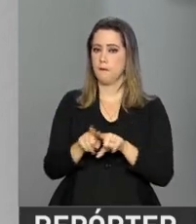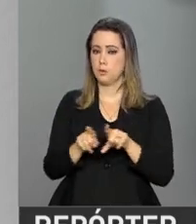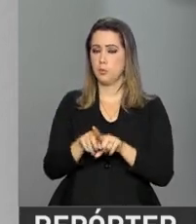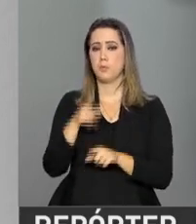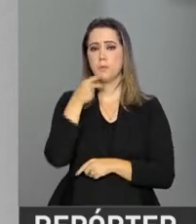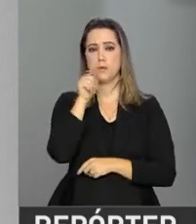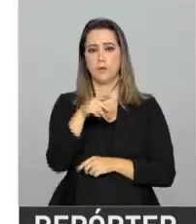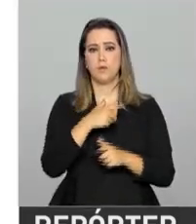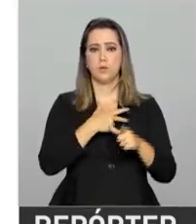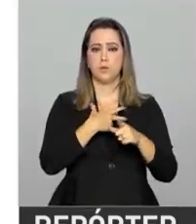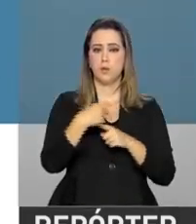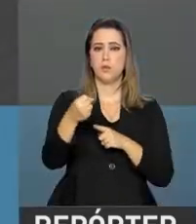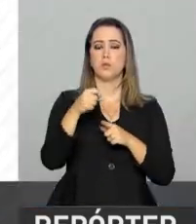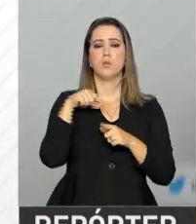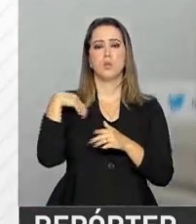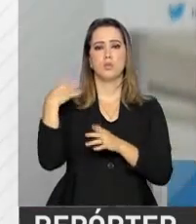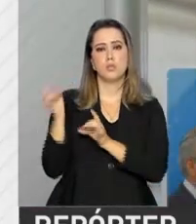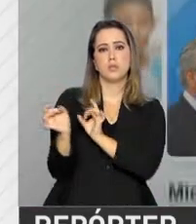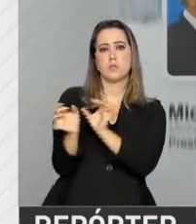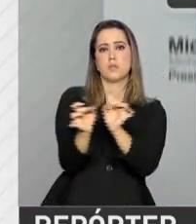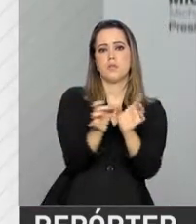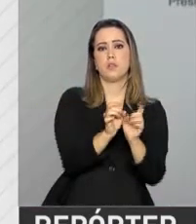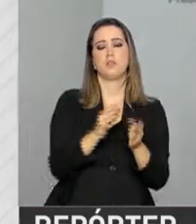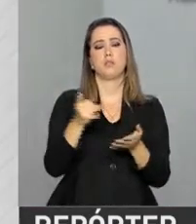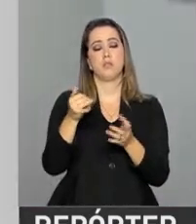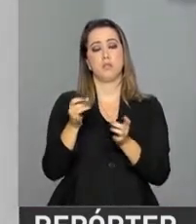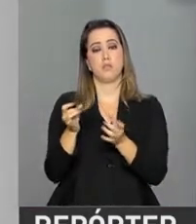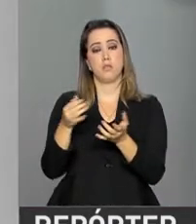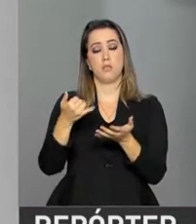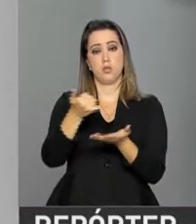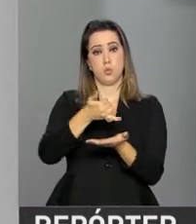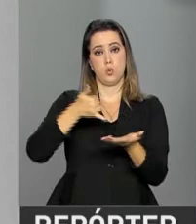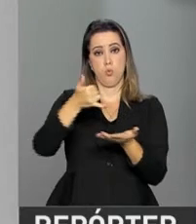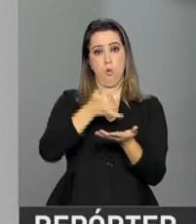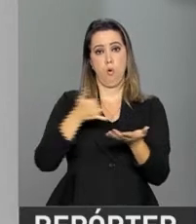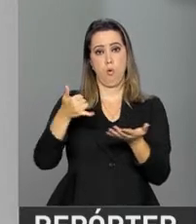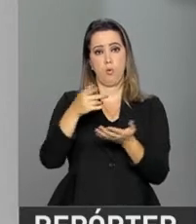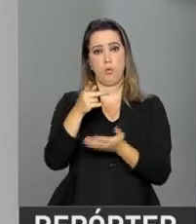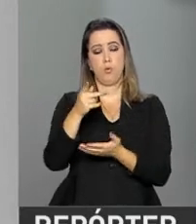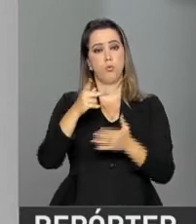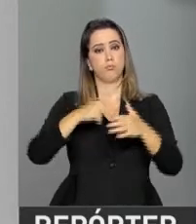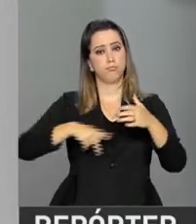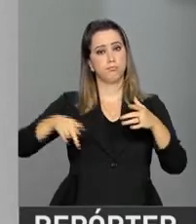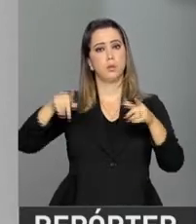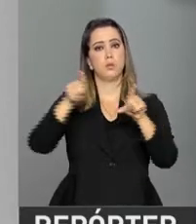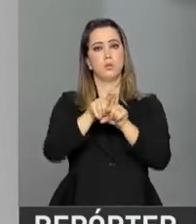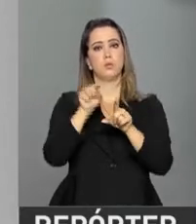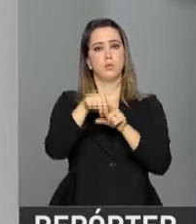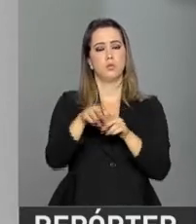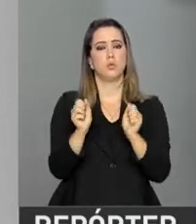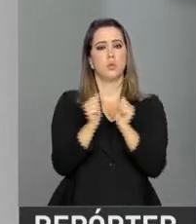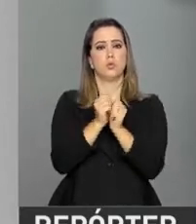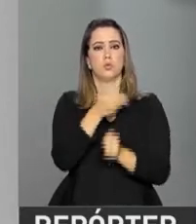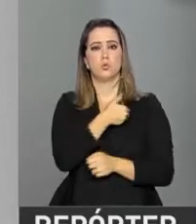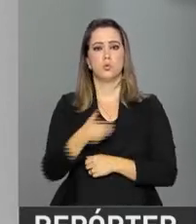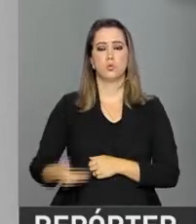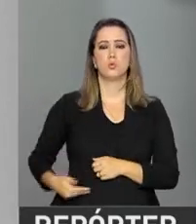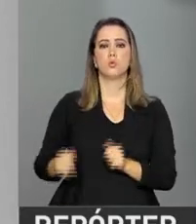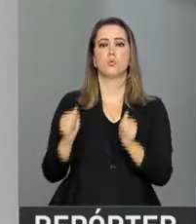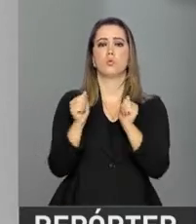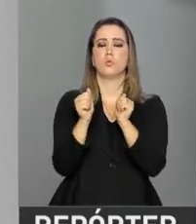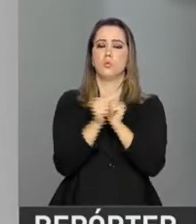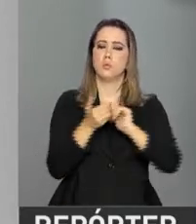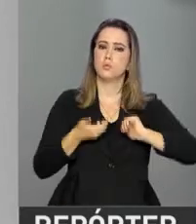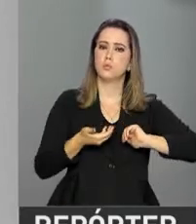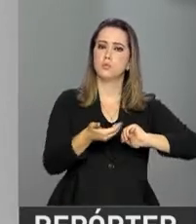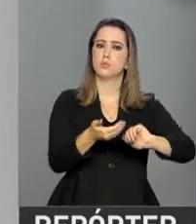que o sucesso dos últimos leilões de petróleo foi resultado do trabalho do governo do brasil e do congresso para consertar o marco